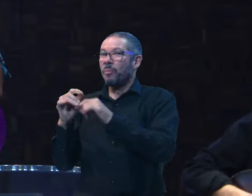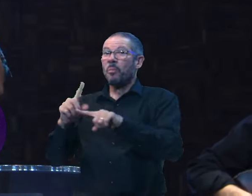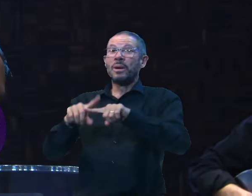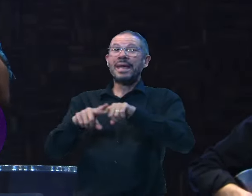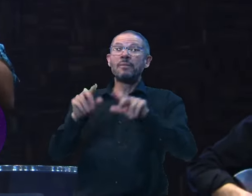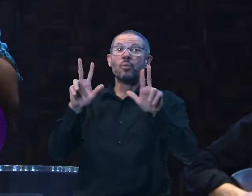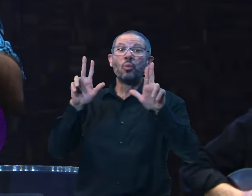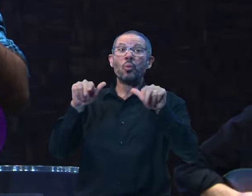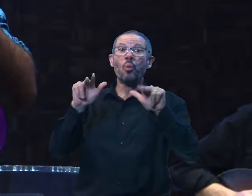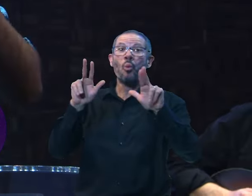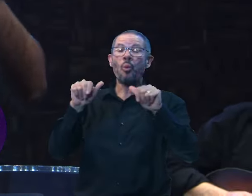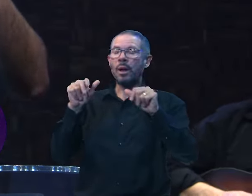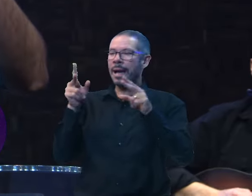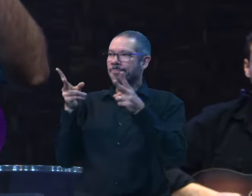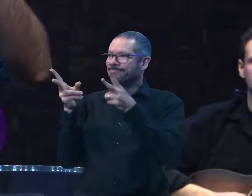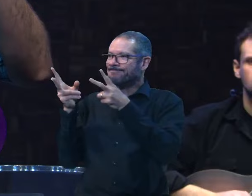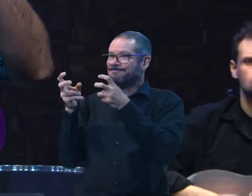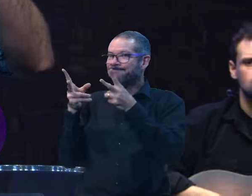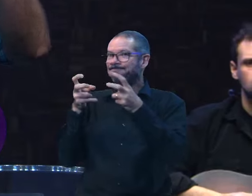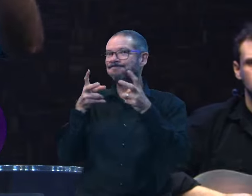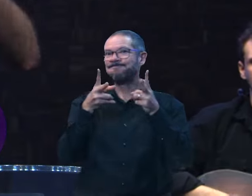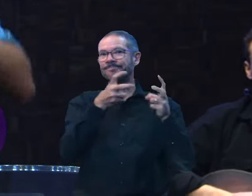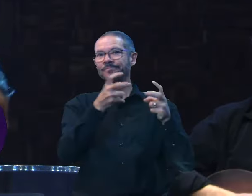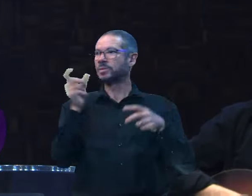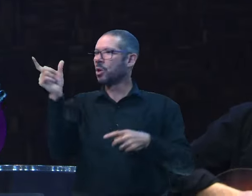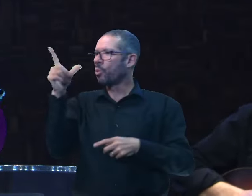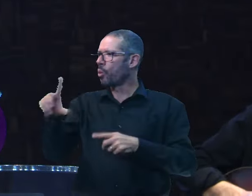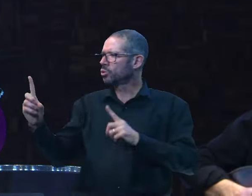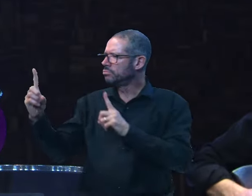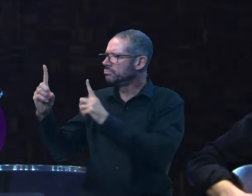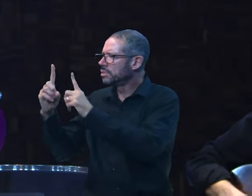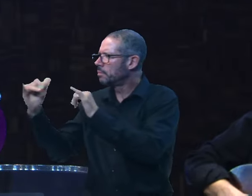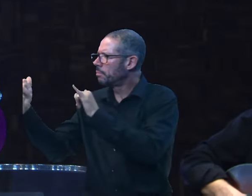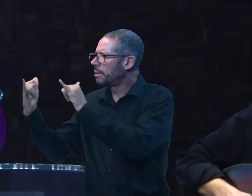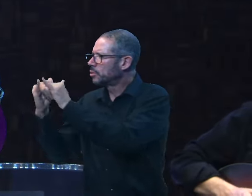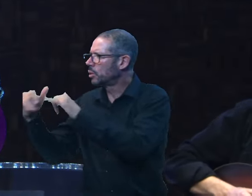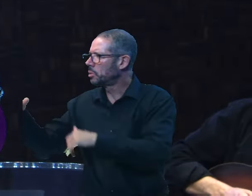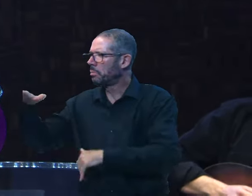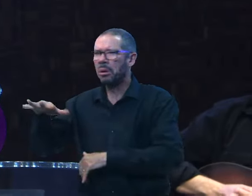porque nunca vimos o outro perdoando.